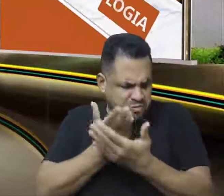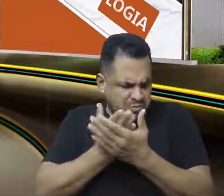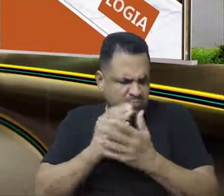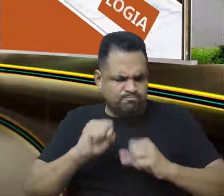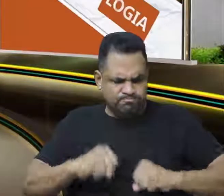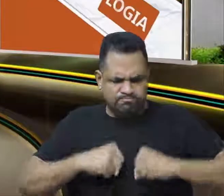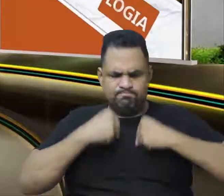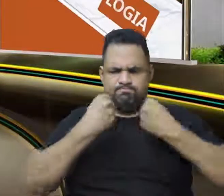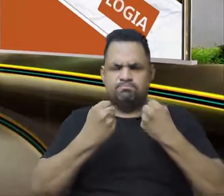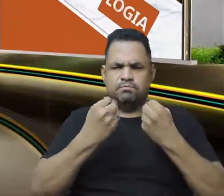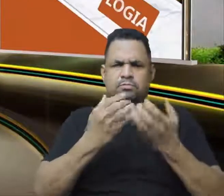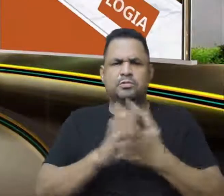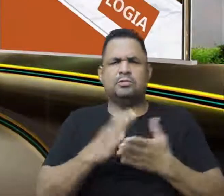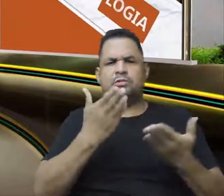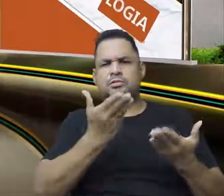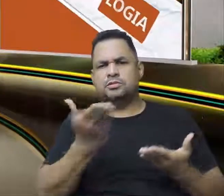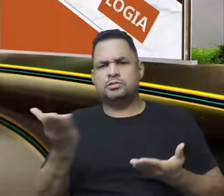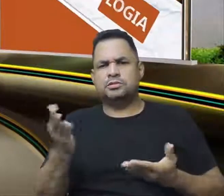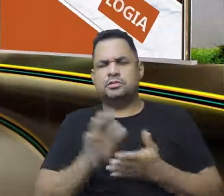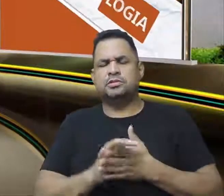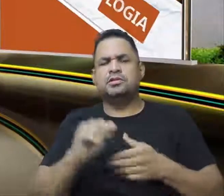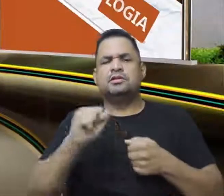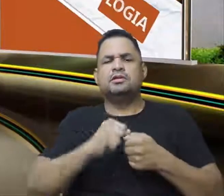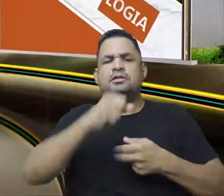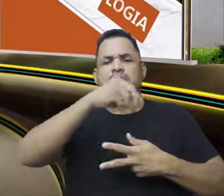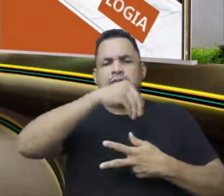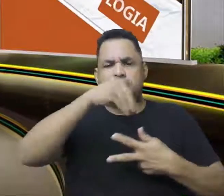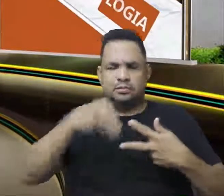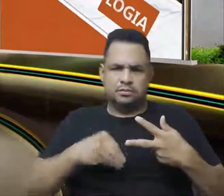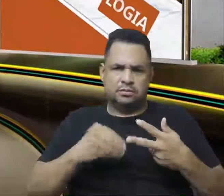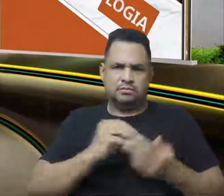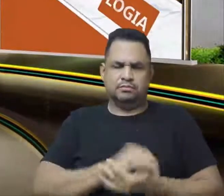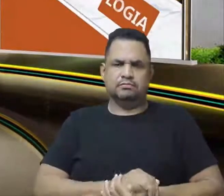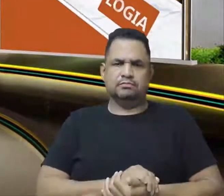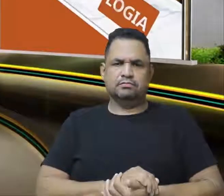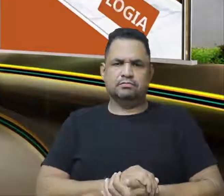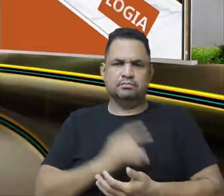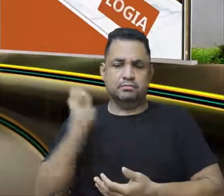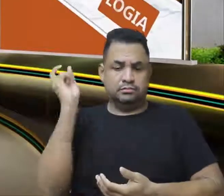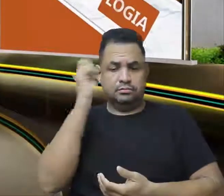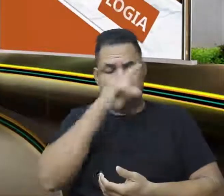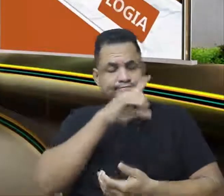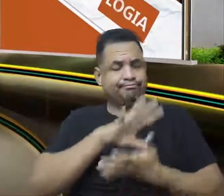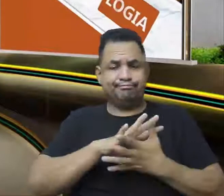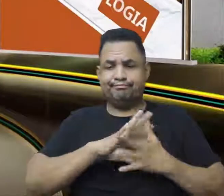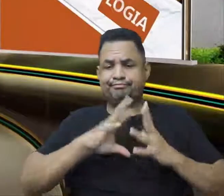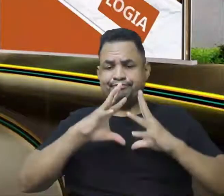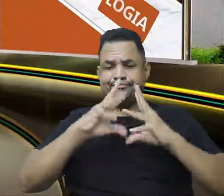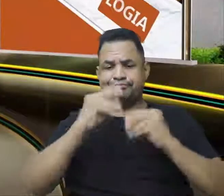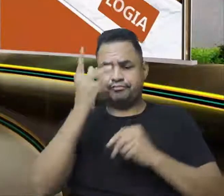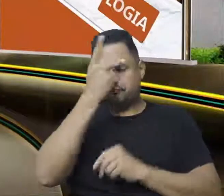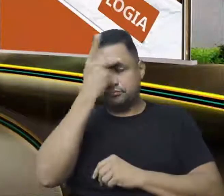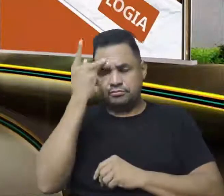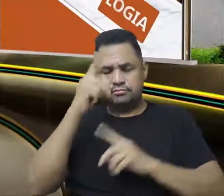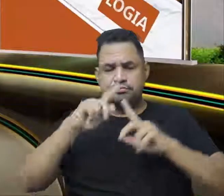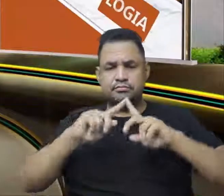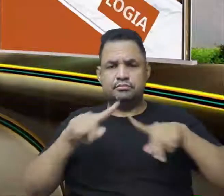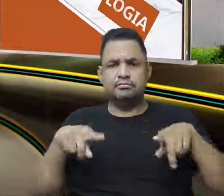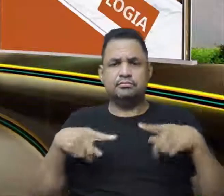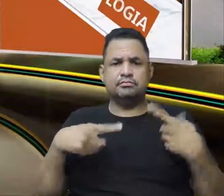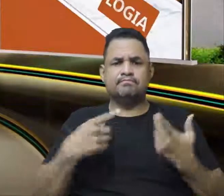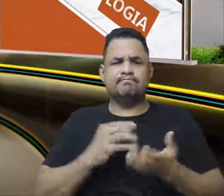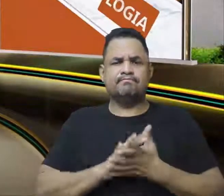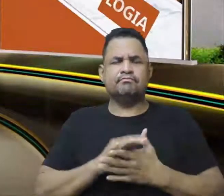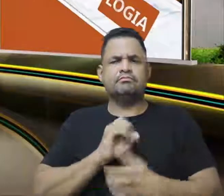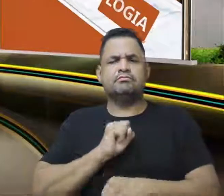faça o Enem né É tá difícil para todo mundo mas eu